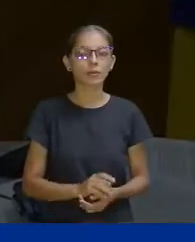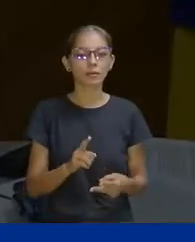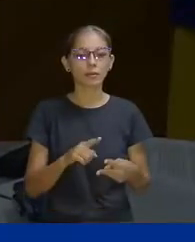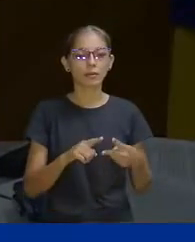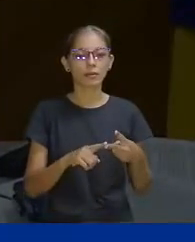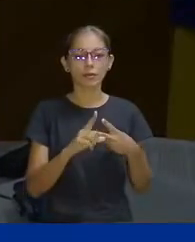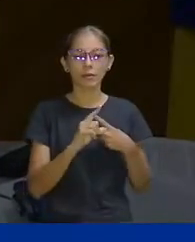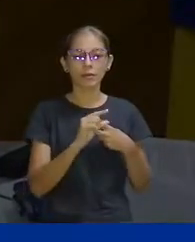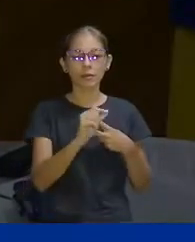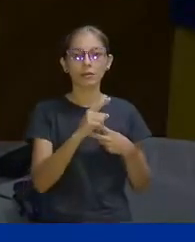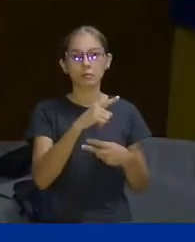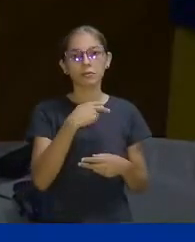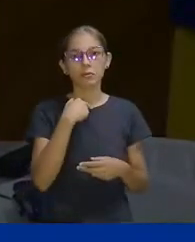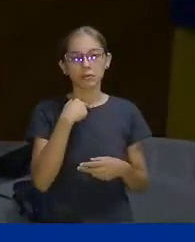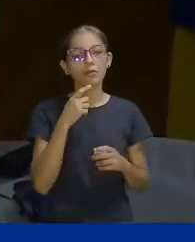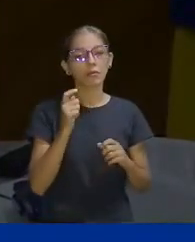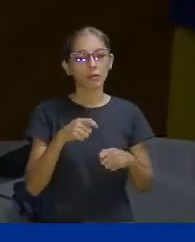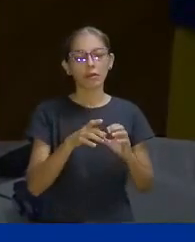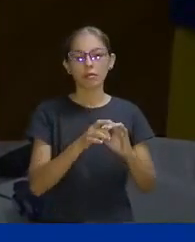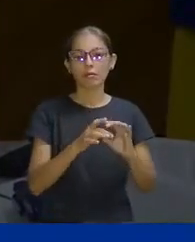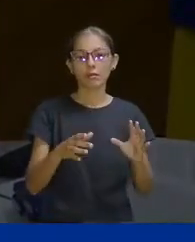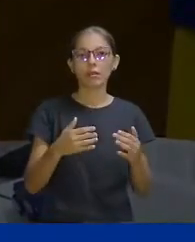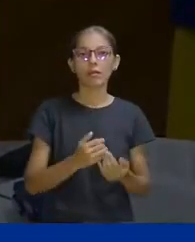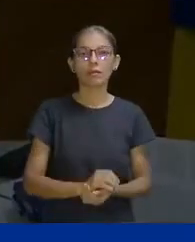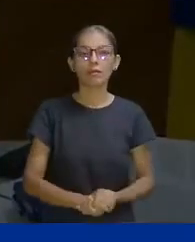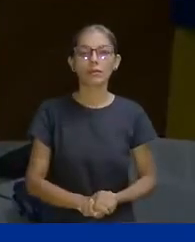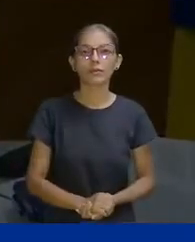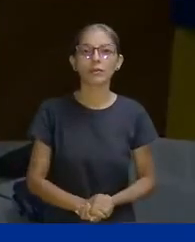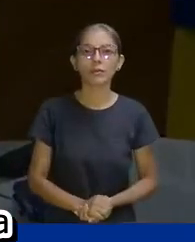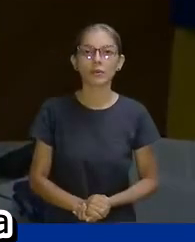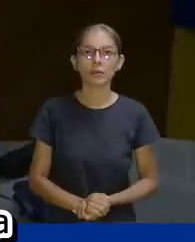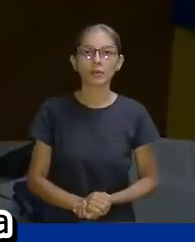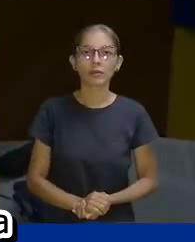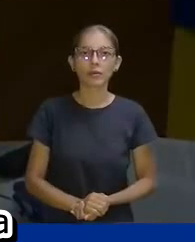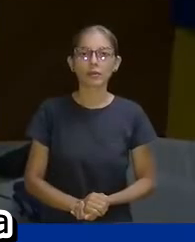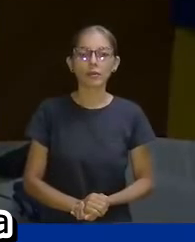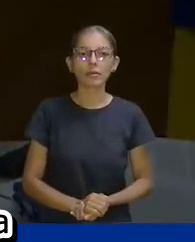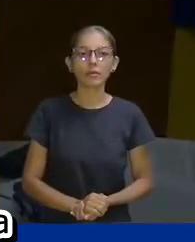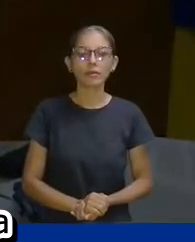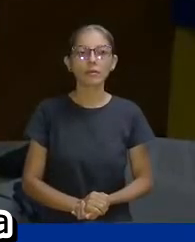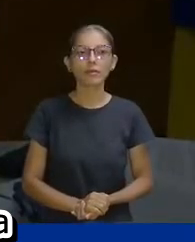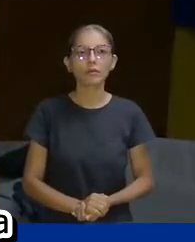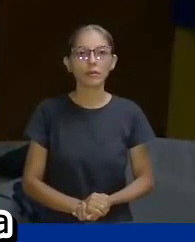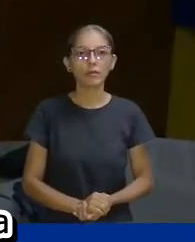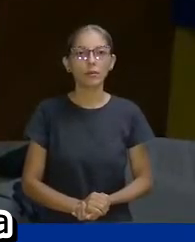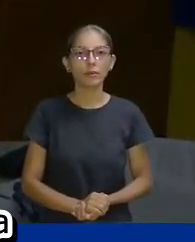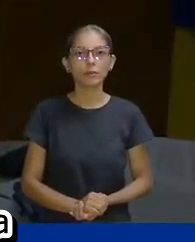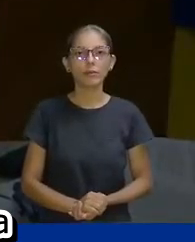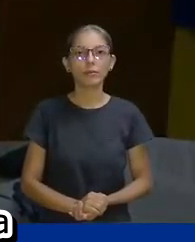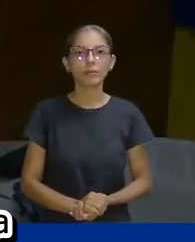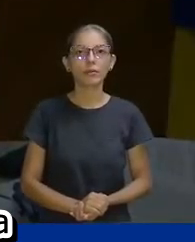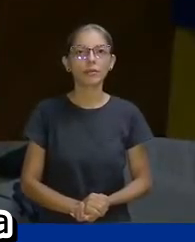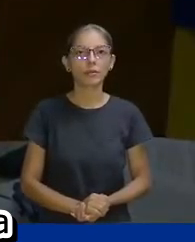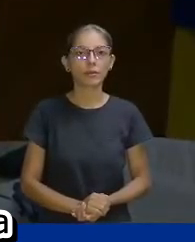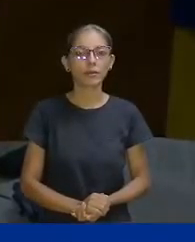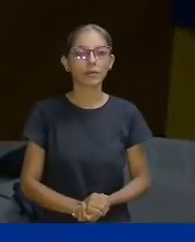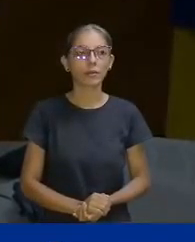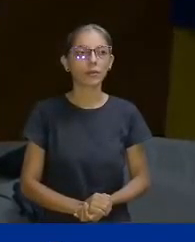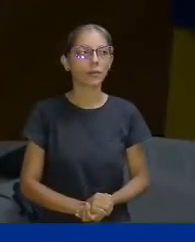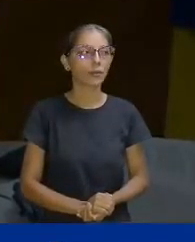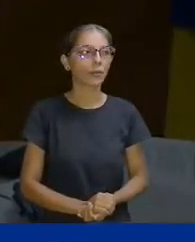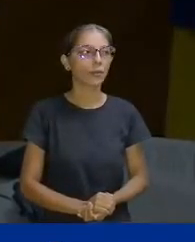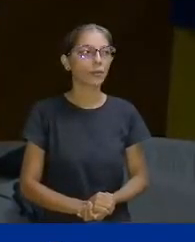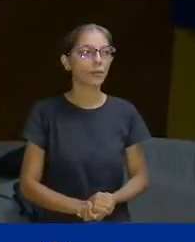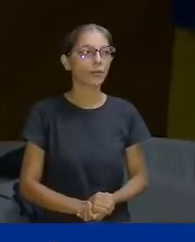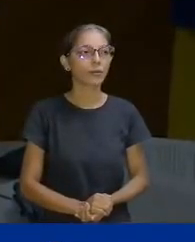a todos aí uma excelente solenidade. Tá bom, Anselmo. Obrigado. Bom trabalho aí também. Rivaldo, se quiser ficar com a gente, se não... Eu